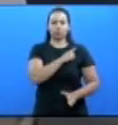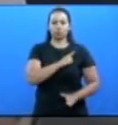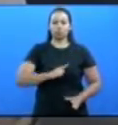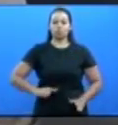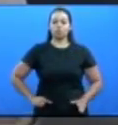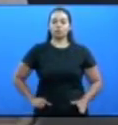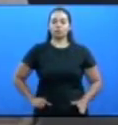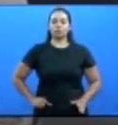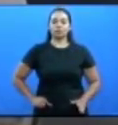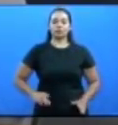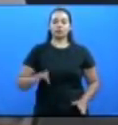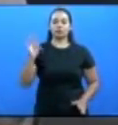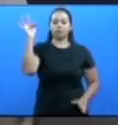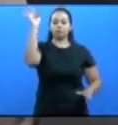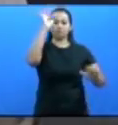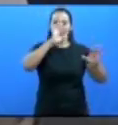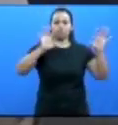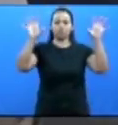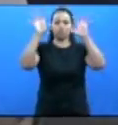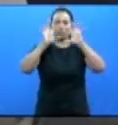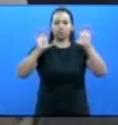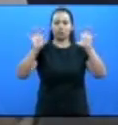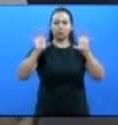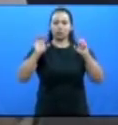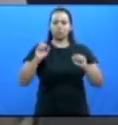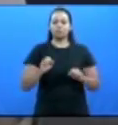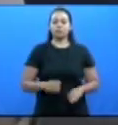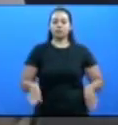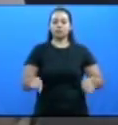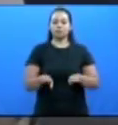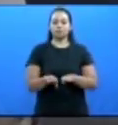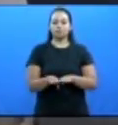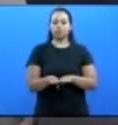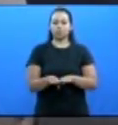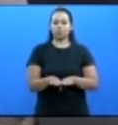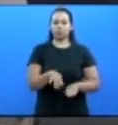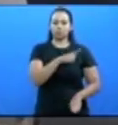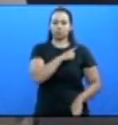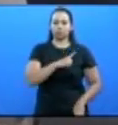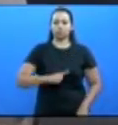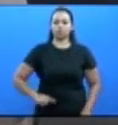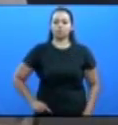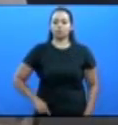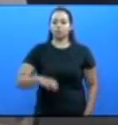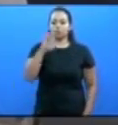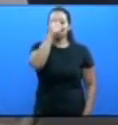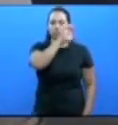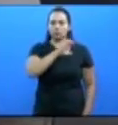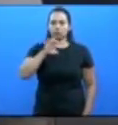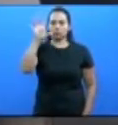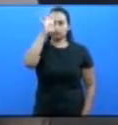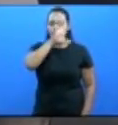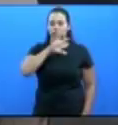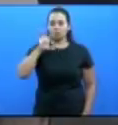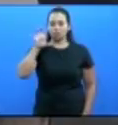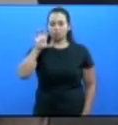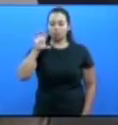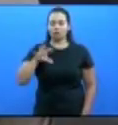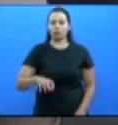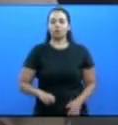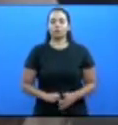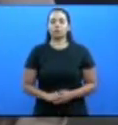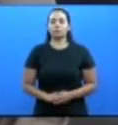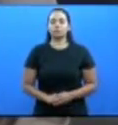para que possa complementar o que não pôde ainda ser contemplado no nosso orçamento. Mas eu acredito